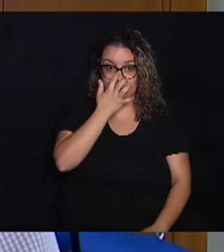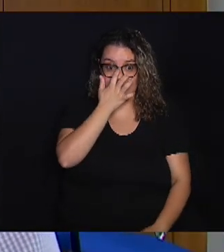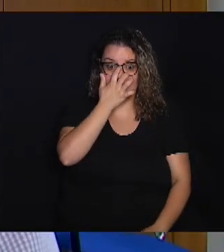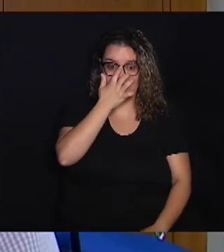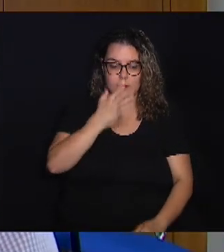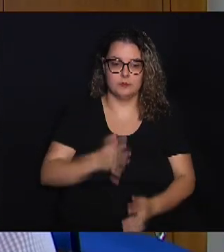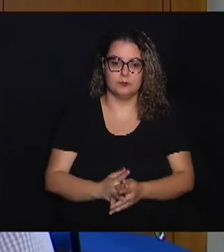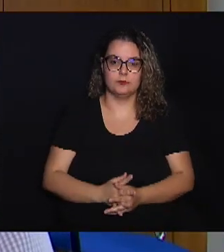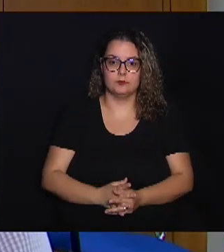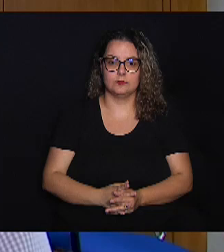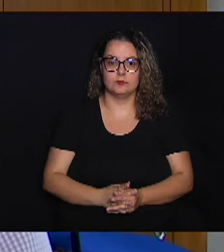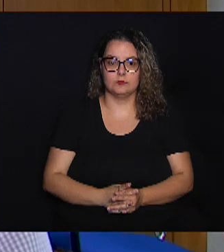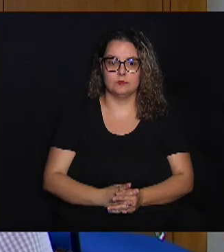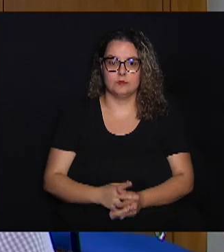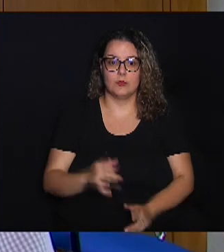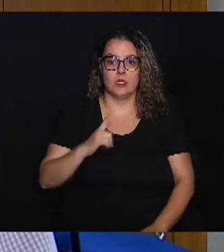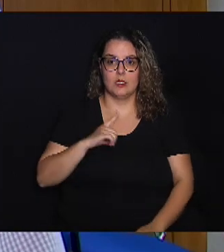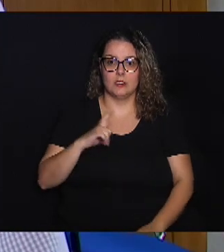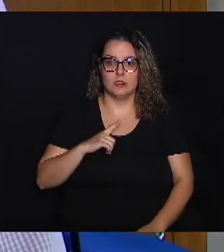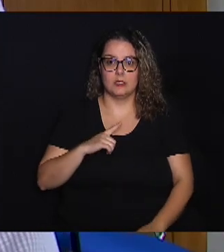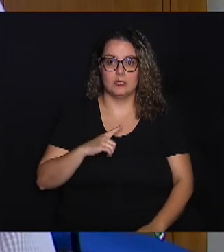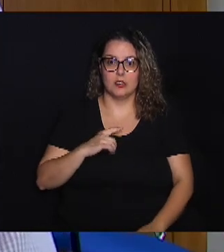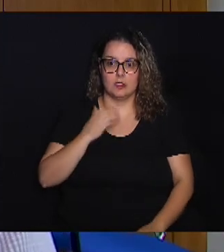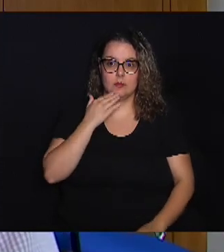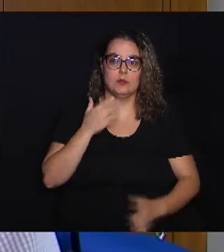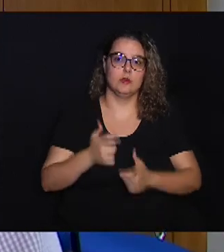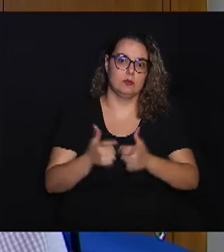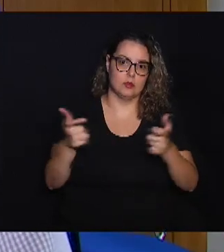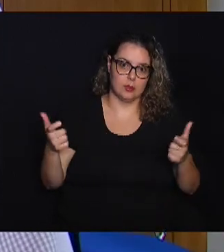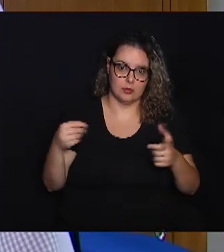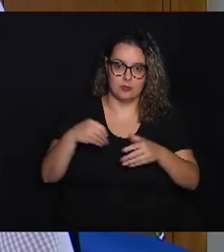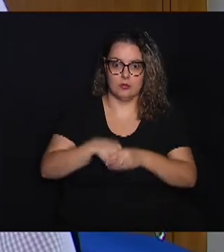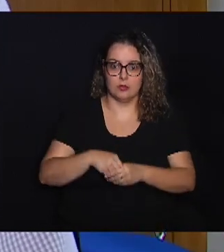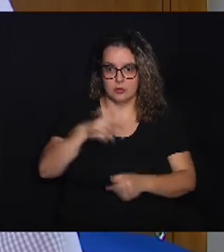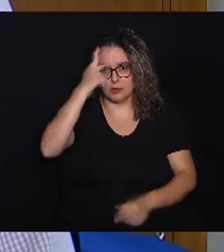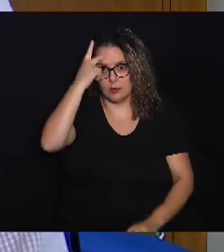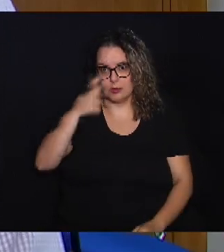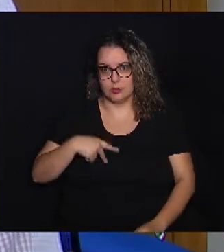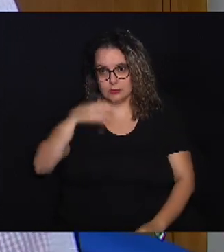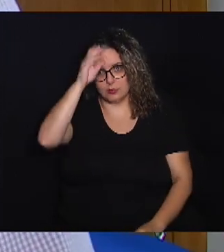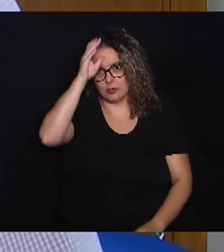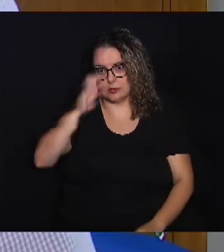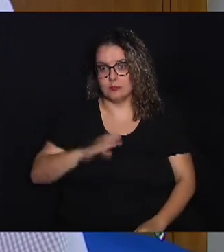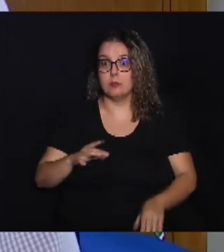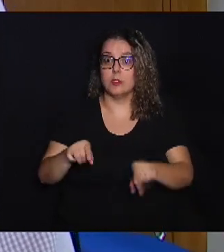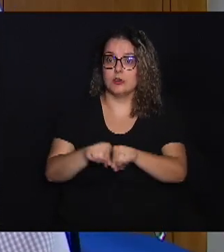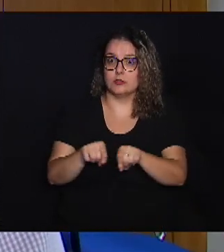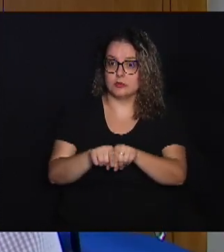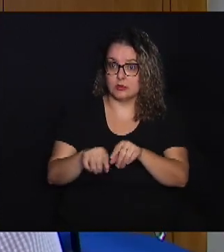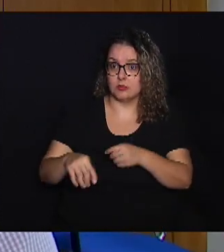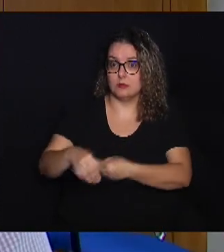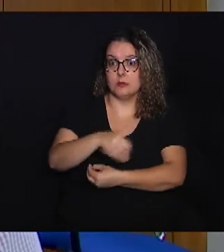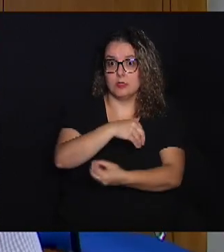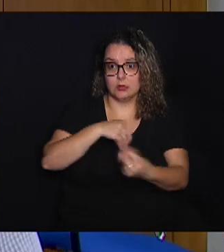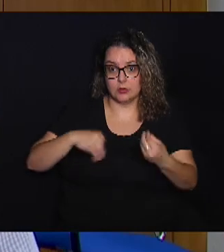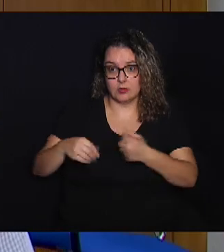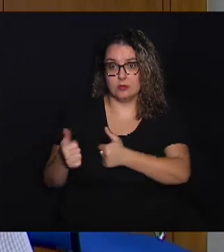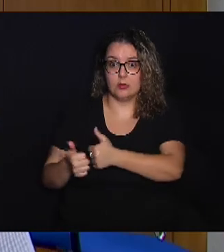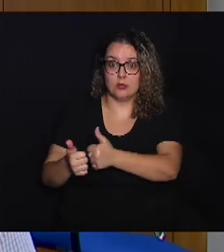ele tem uma demanda grande interna do próprio munícipe, mas também em volta nós